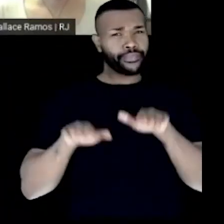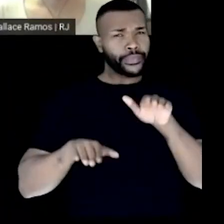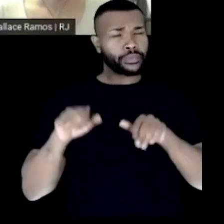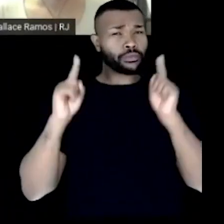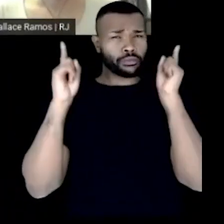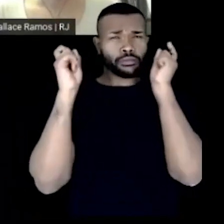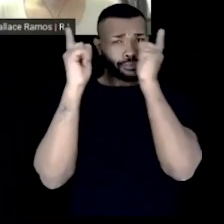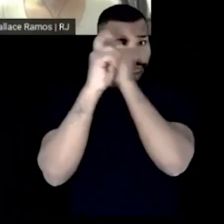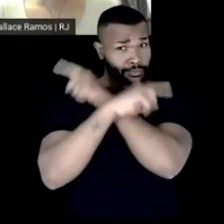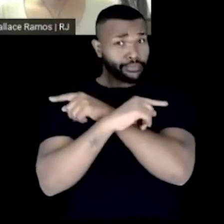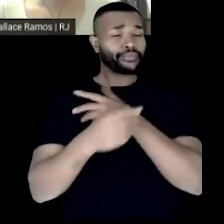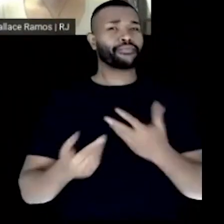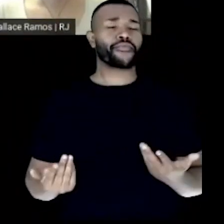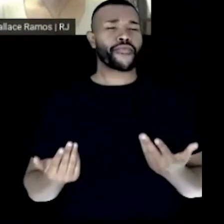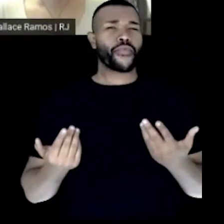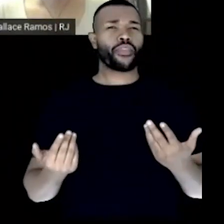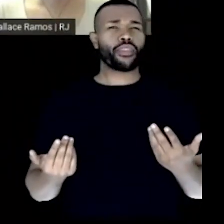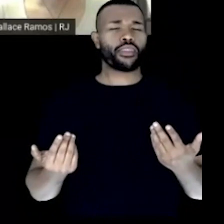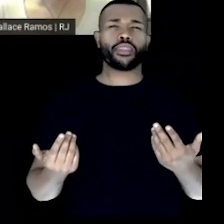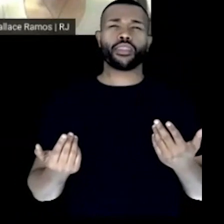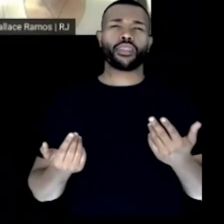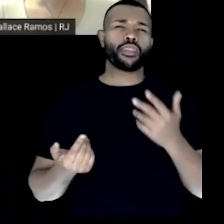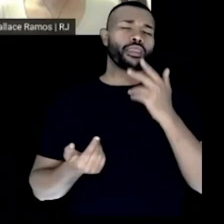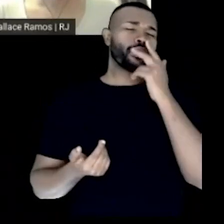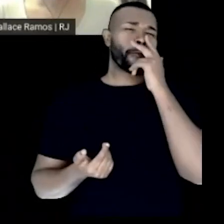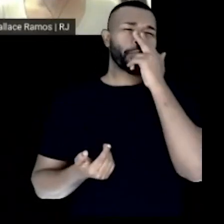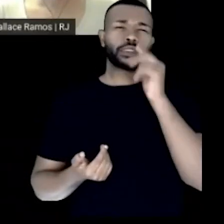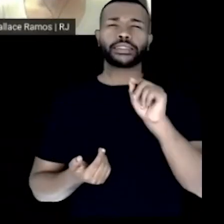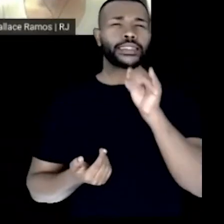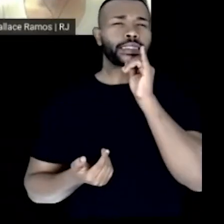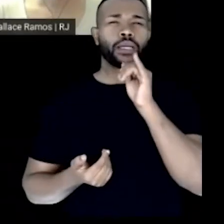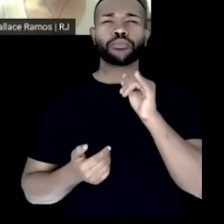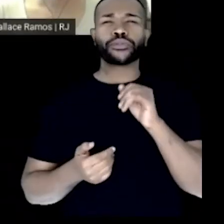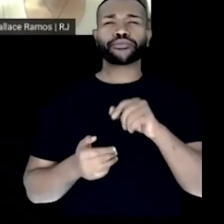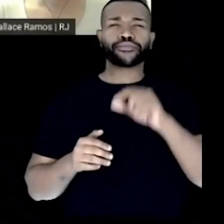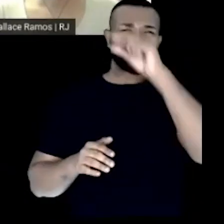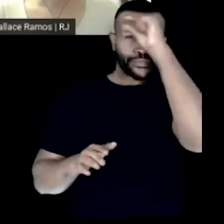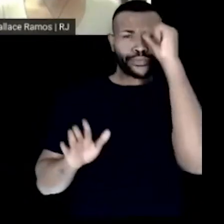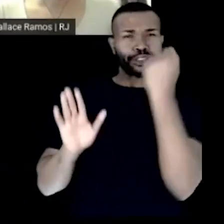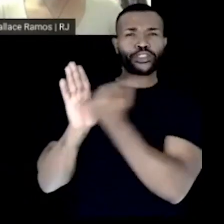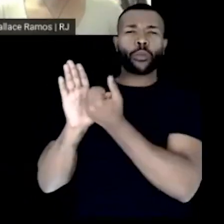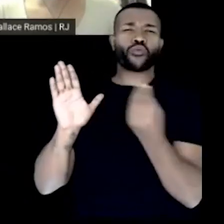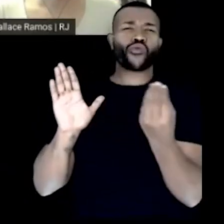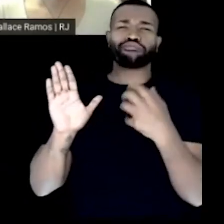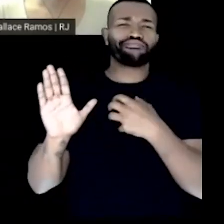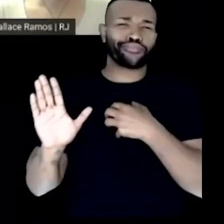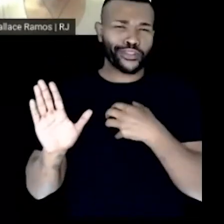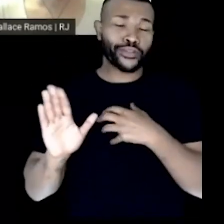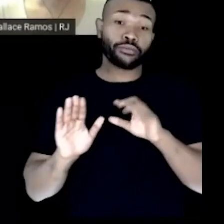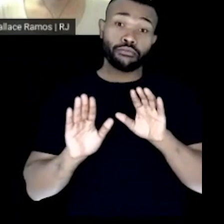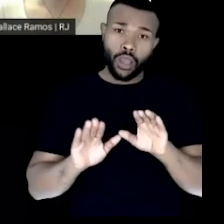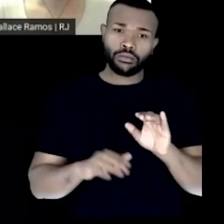temas que são mais difíceis com uma coisa muito de um estereótipo de como é que tem que